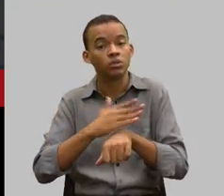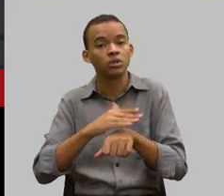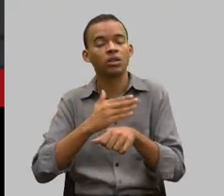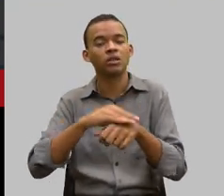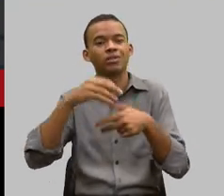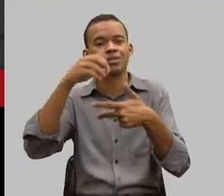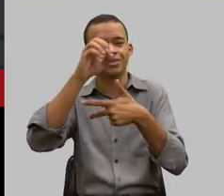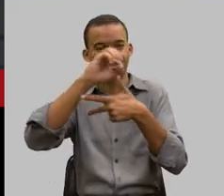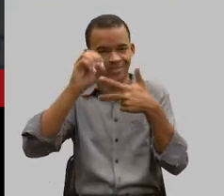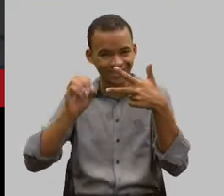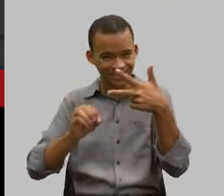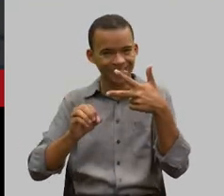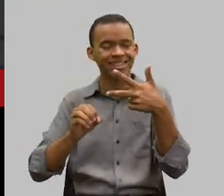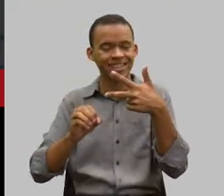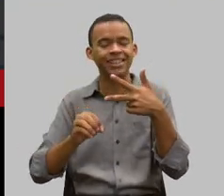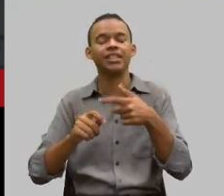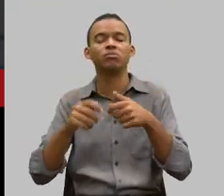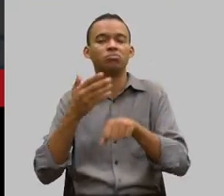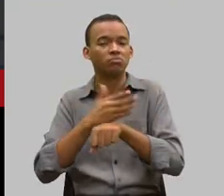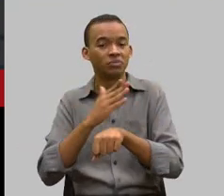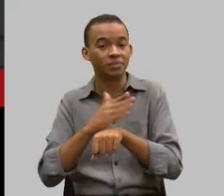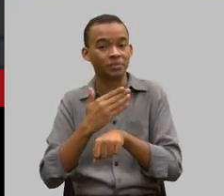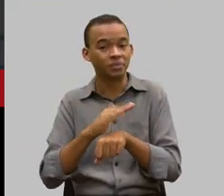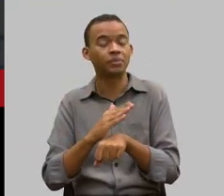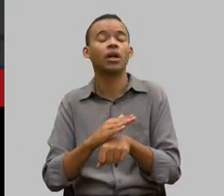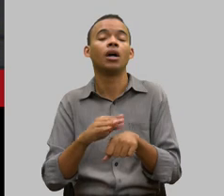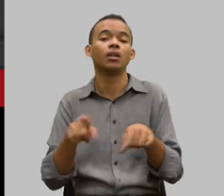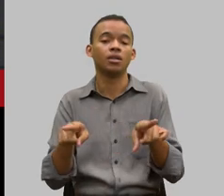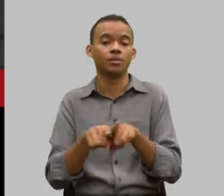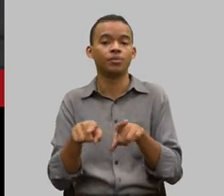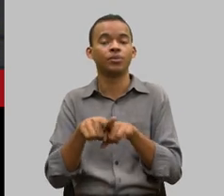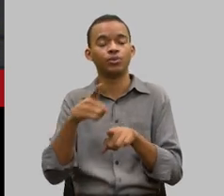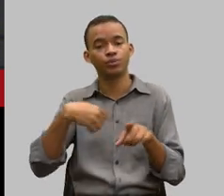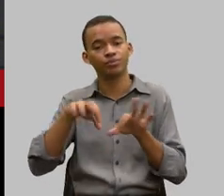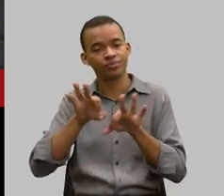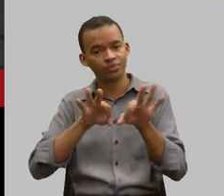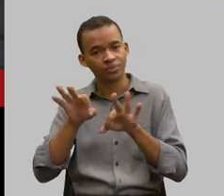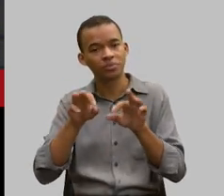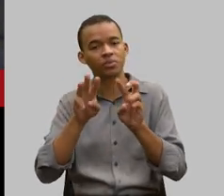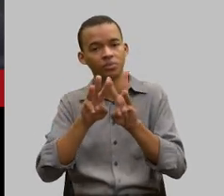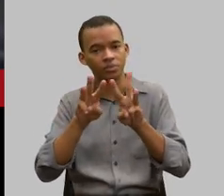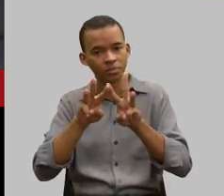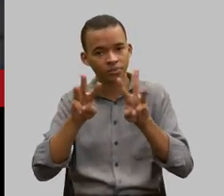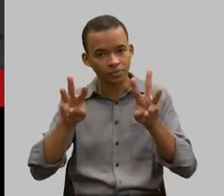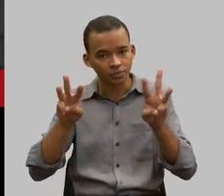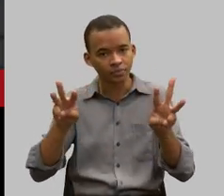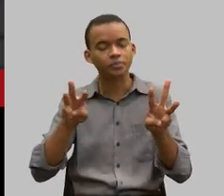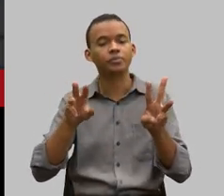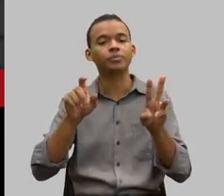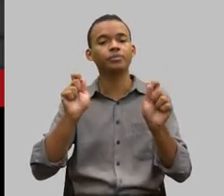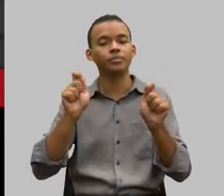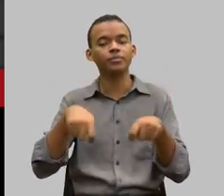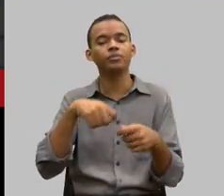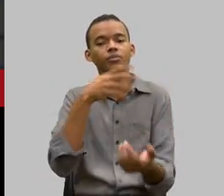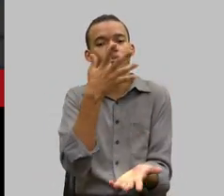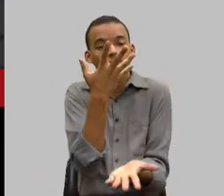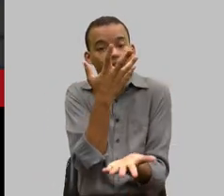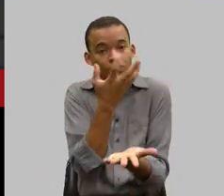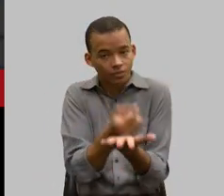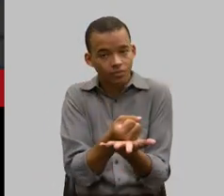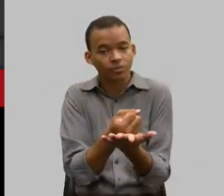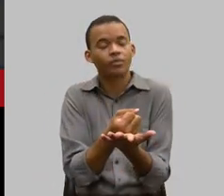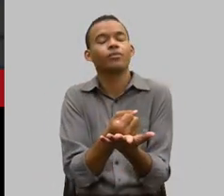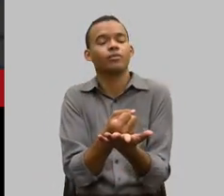streaming que a gente vai passar a chamar de Minas Play agora em breve é o único estado realmente